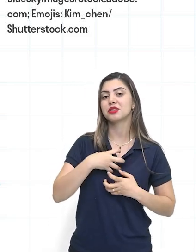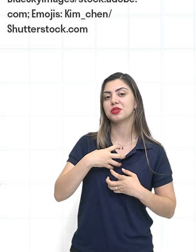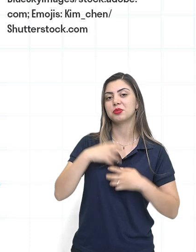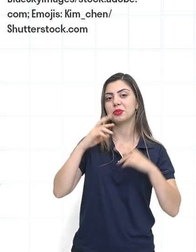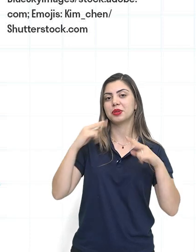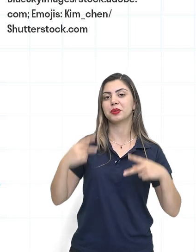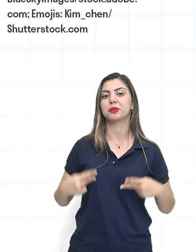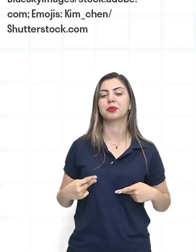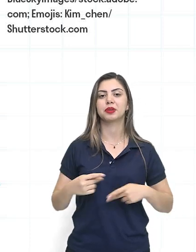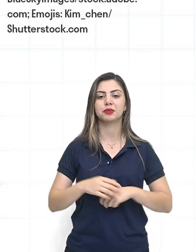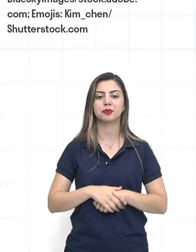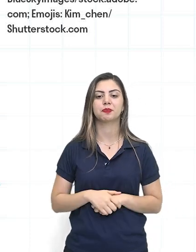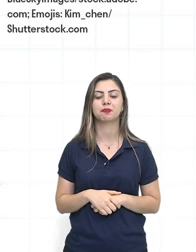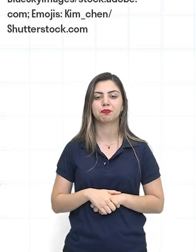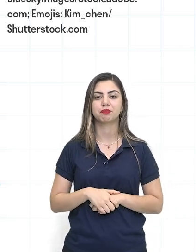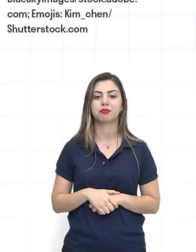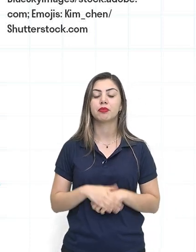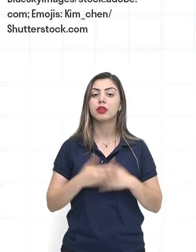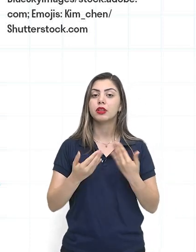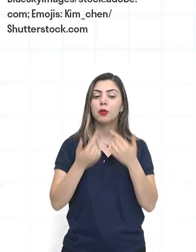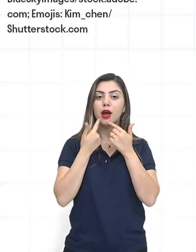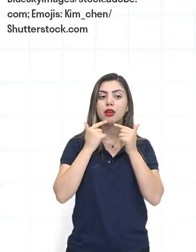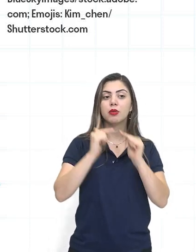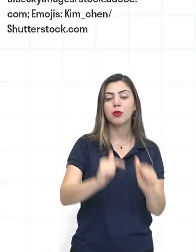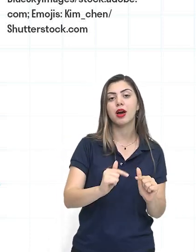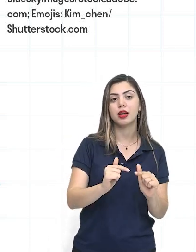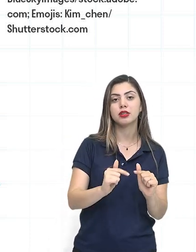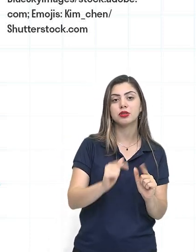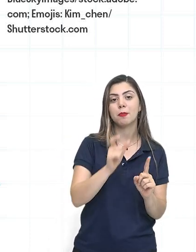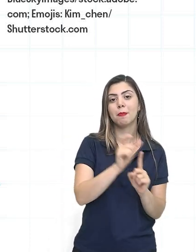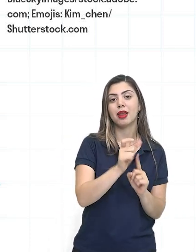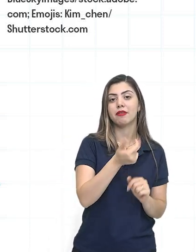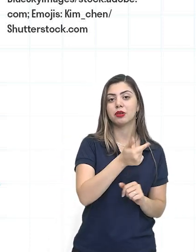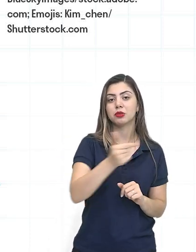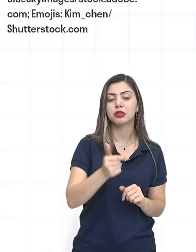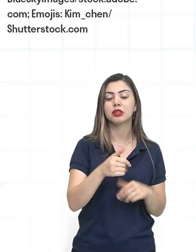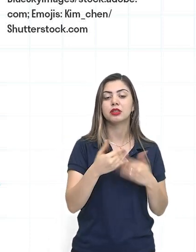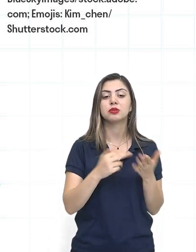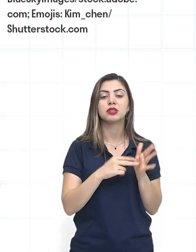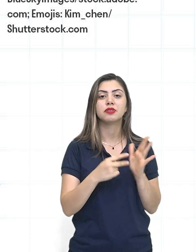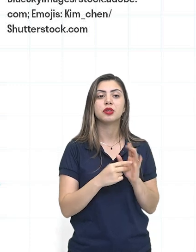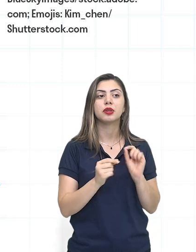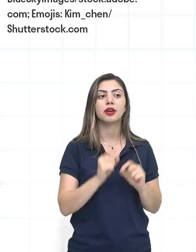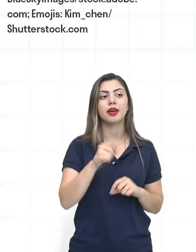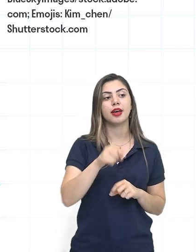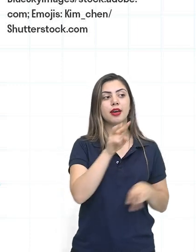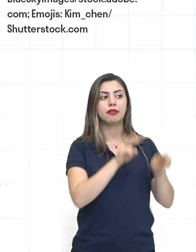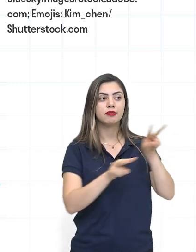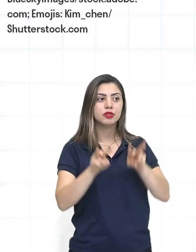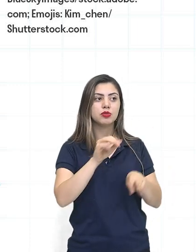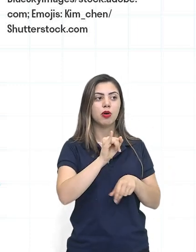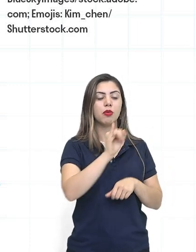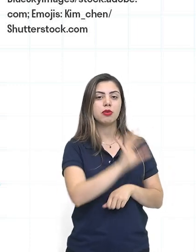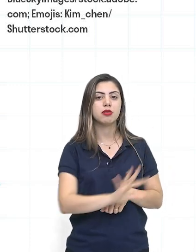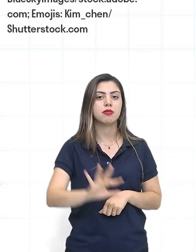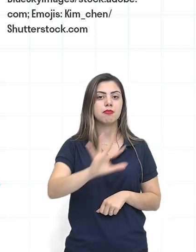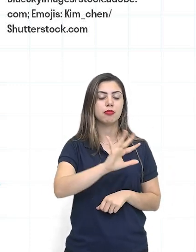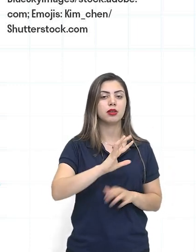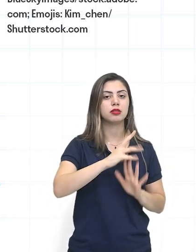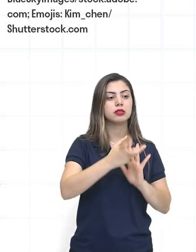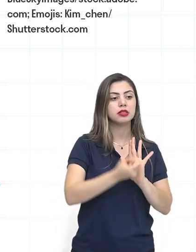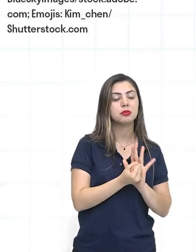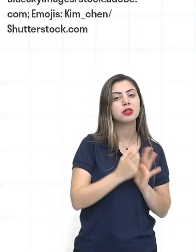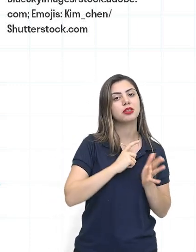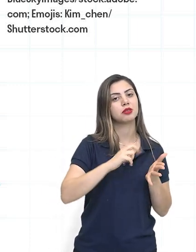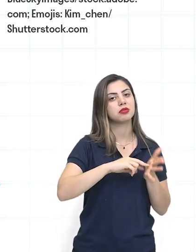certo? Então, a linguagem não verbal, ela se baseia em elementos visuais, gestuais e simbólicos para